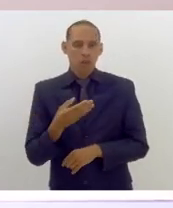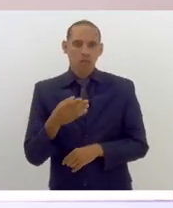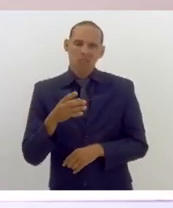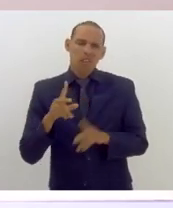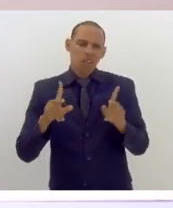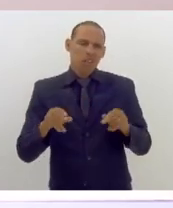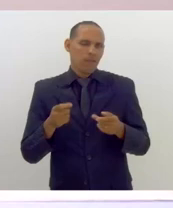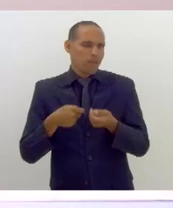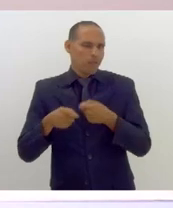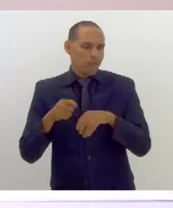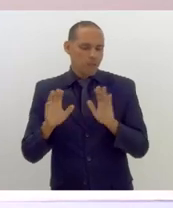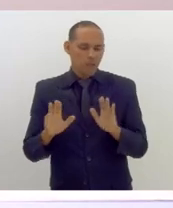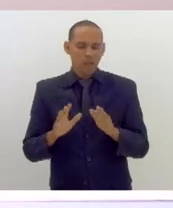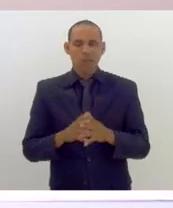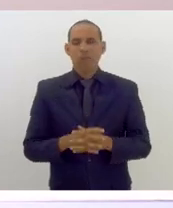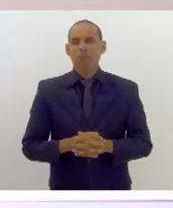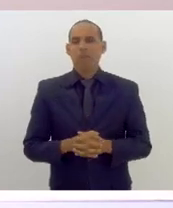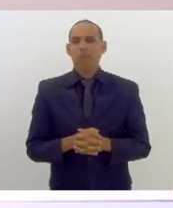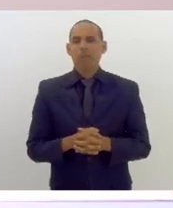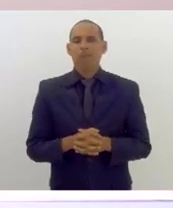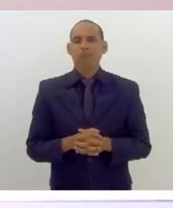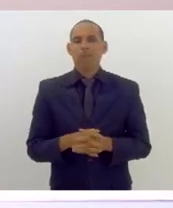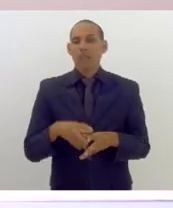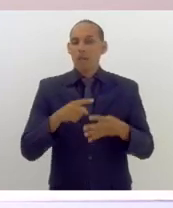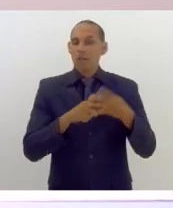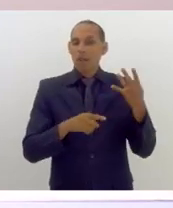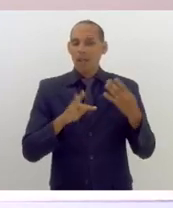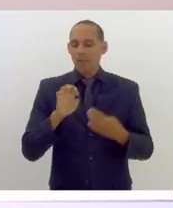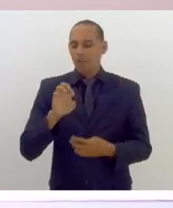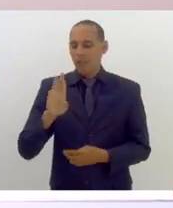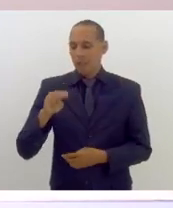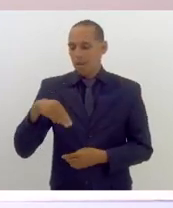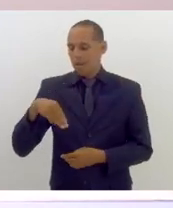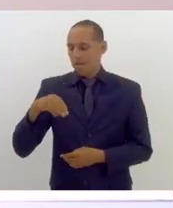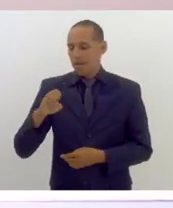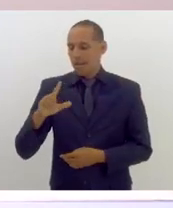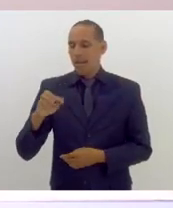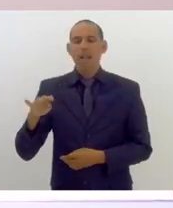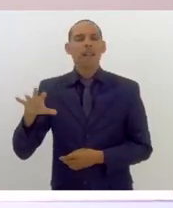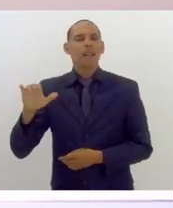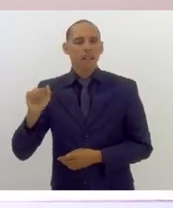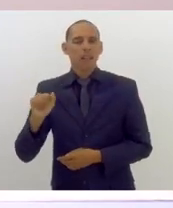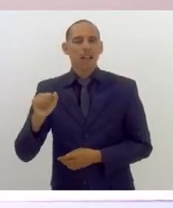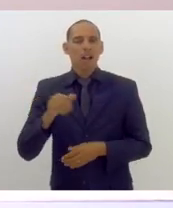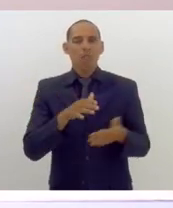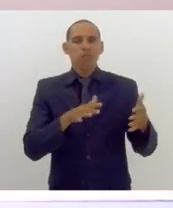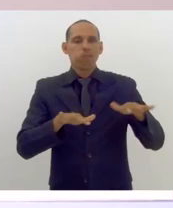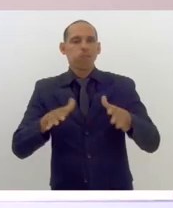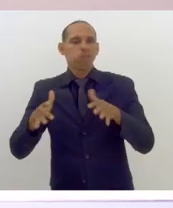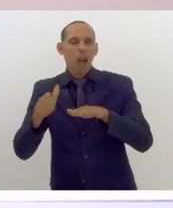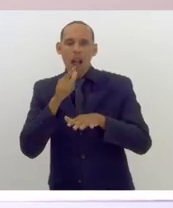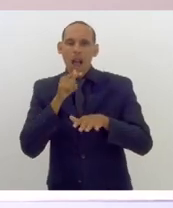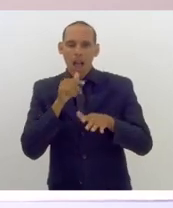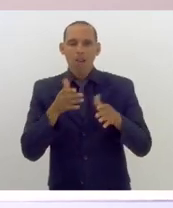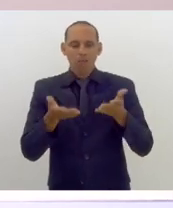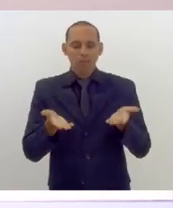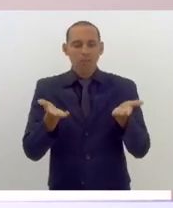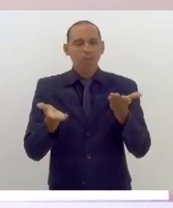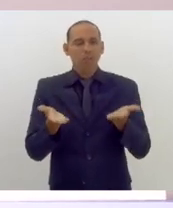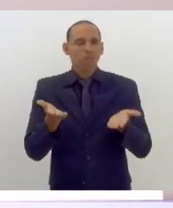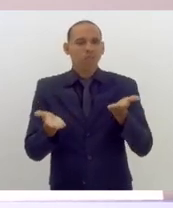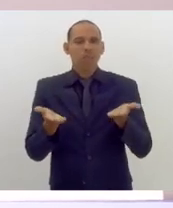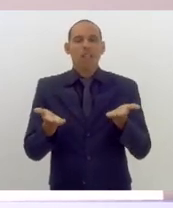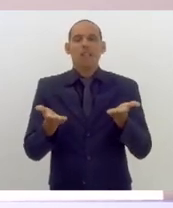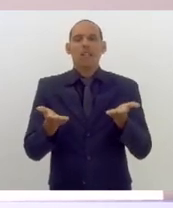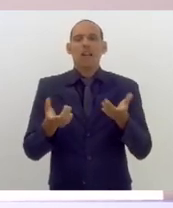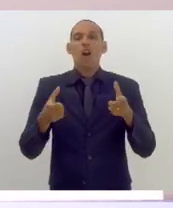de negócio são quatro termelétricas flutuantes localizada na Bahia de Sepetiba há 3